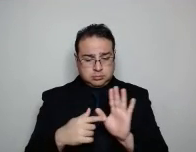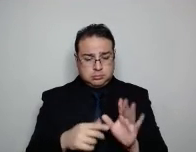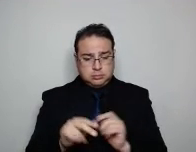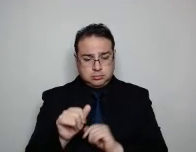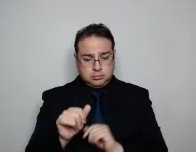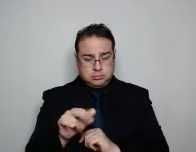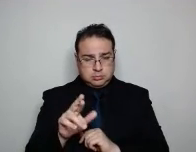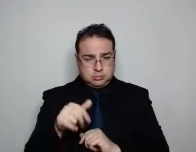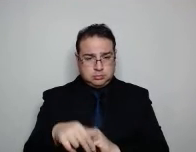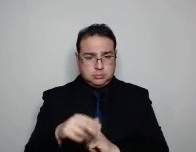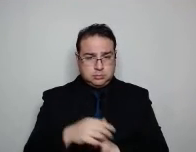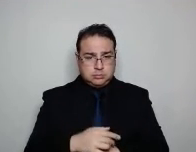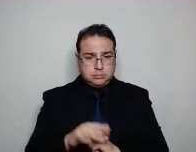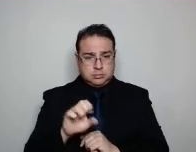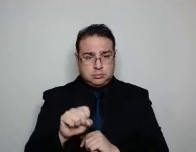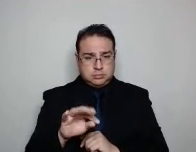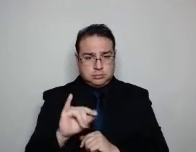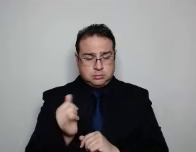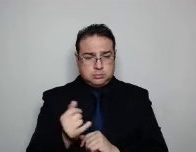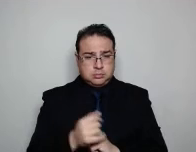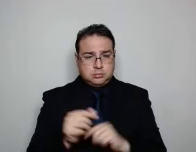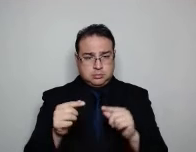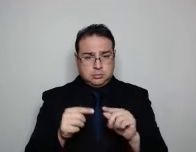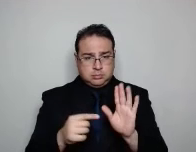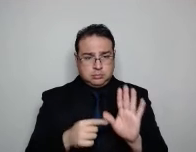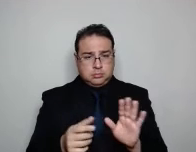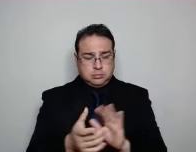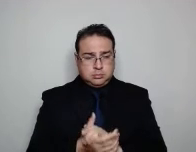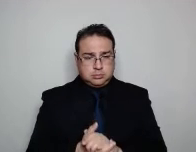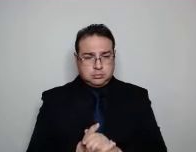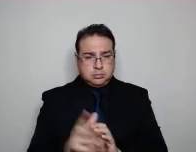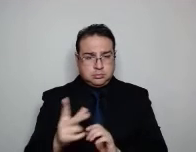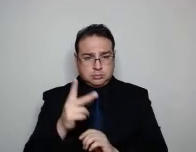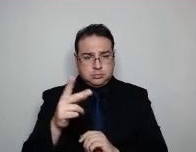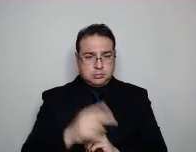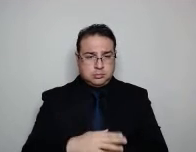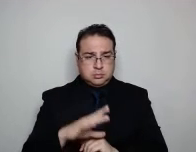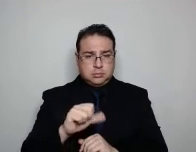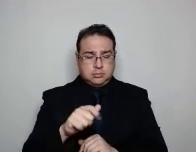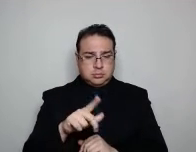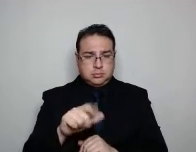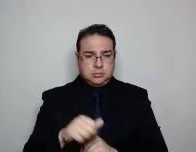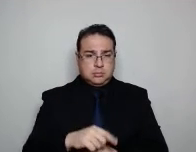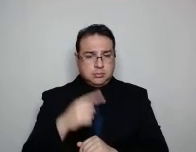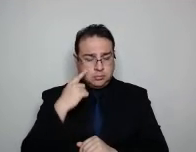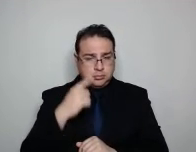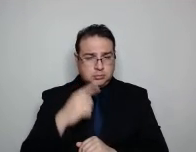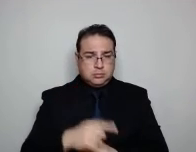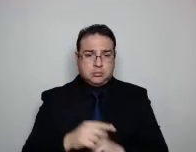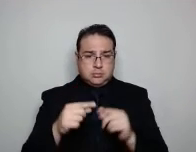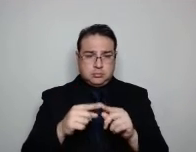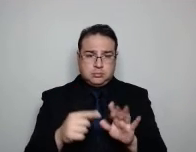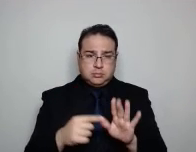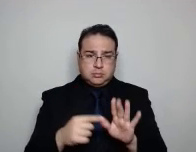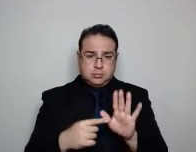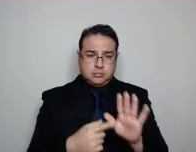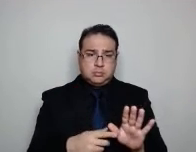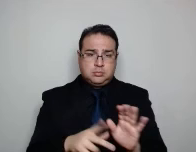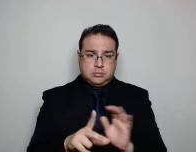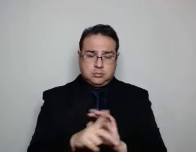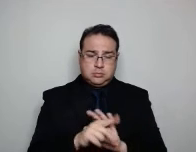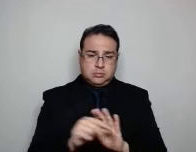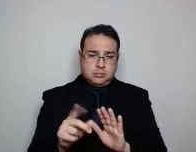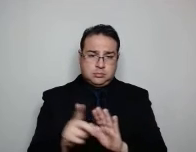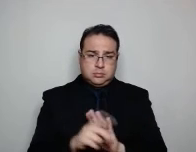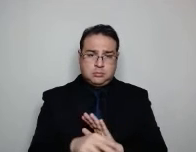STJ nesses casos. E quanto ao o valor da causa? O valor da causa foi atribuído com base no artigo 292 do CPC. Acredito